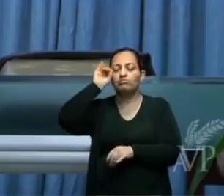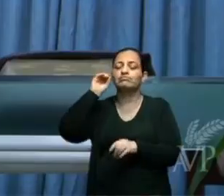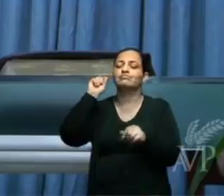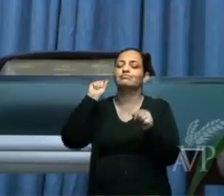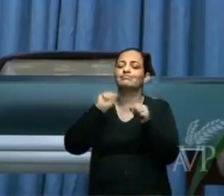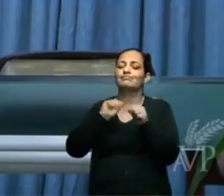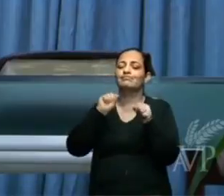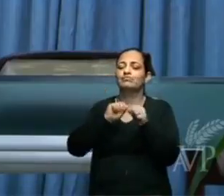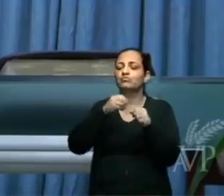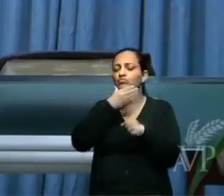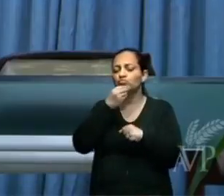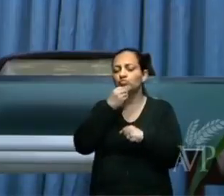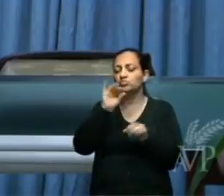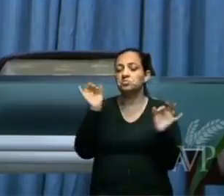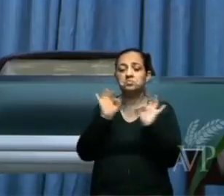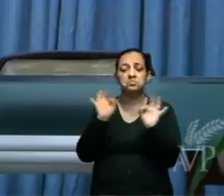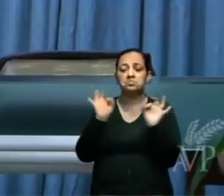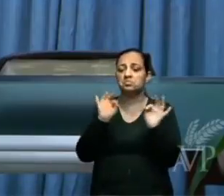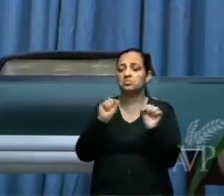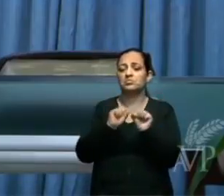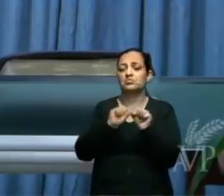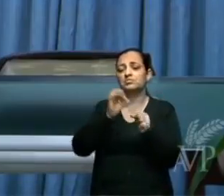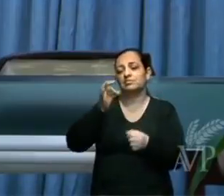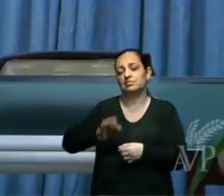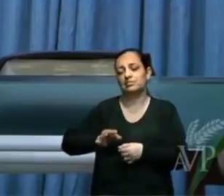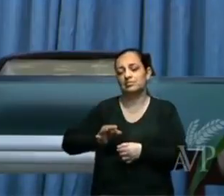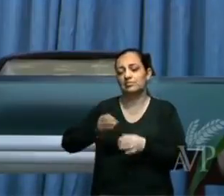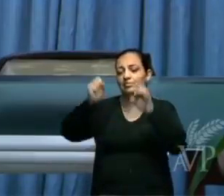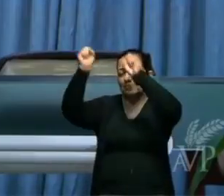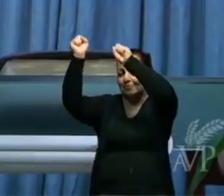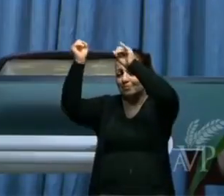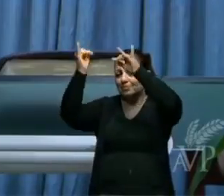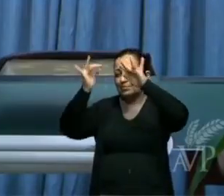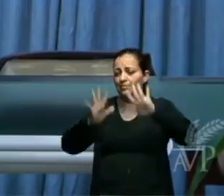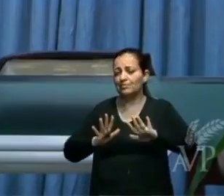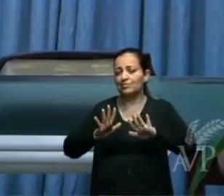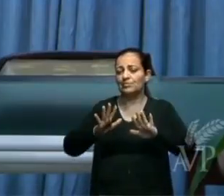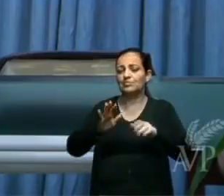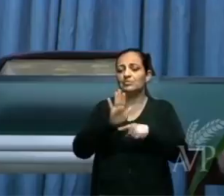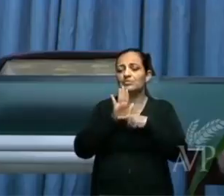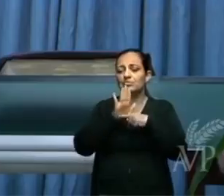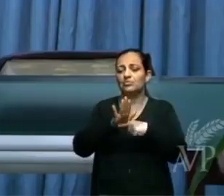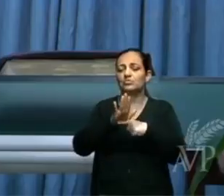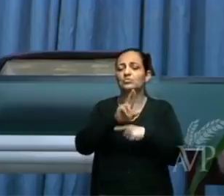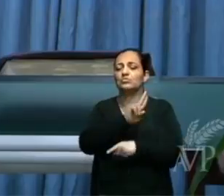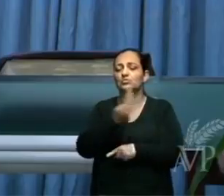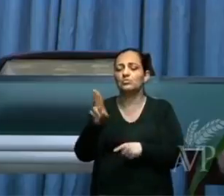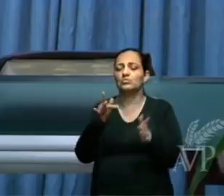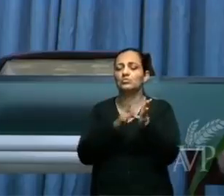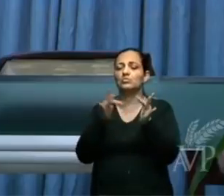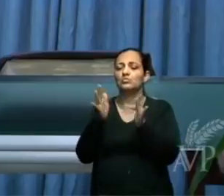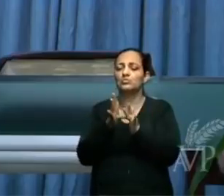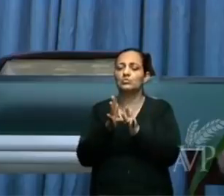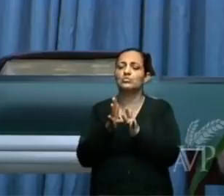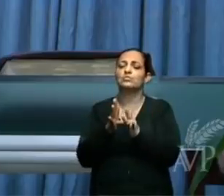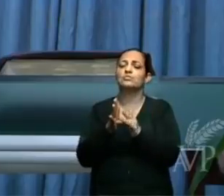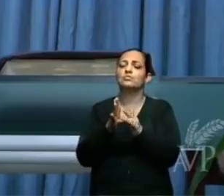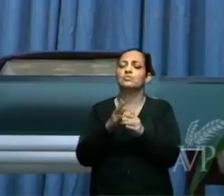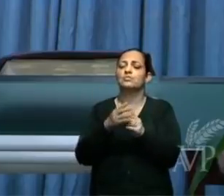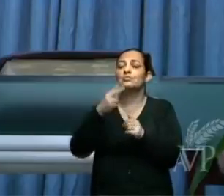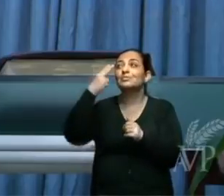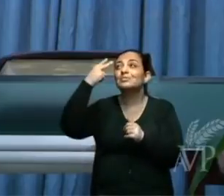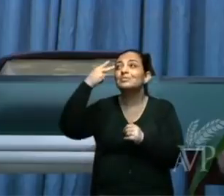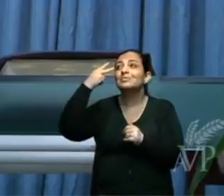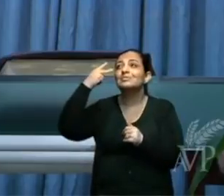dia abençoa no senhor e ajuda-nos em nome de jesus cristo seu